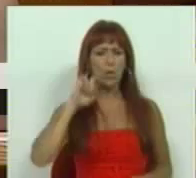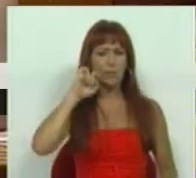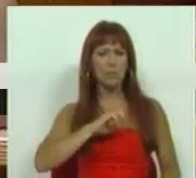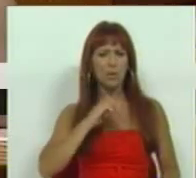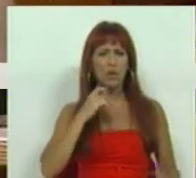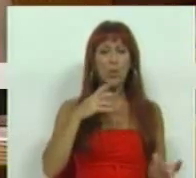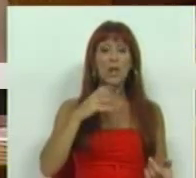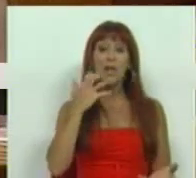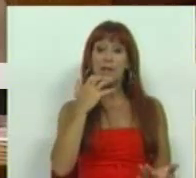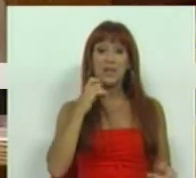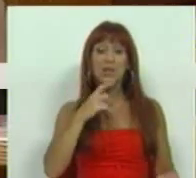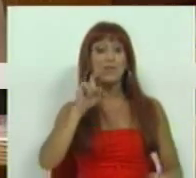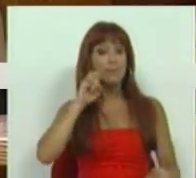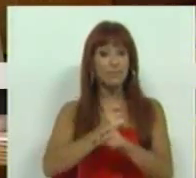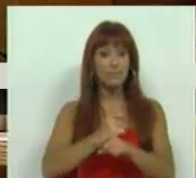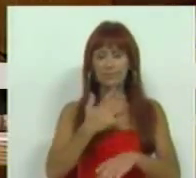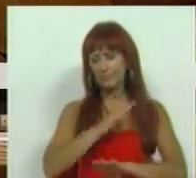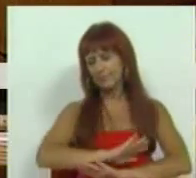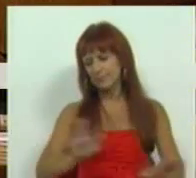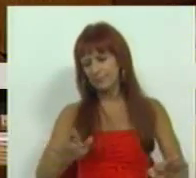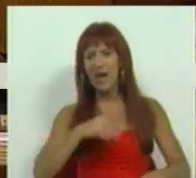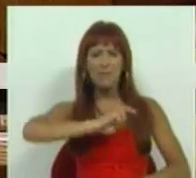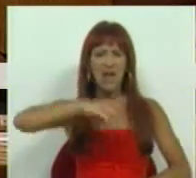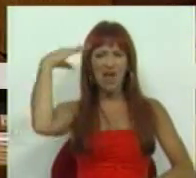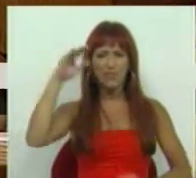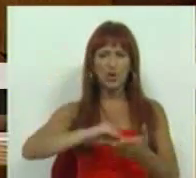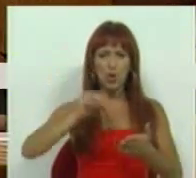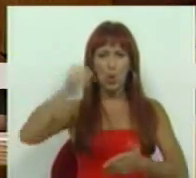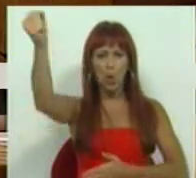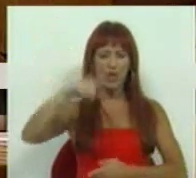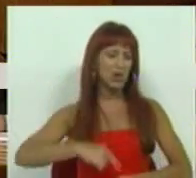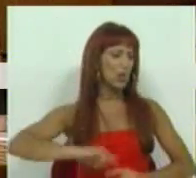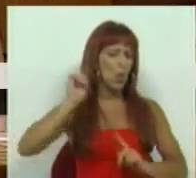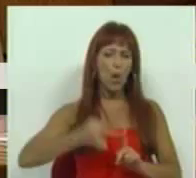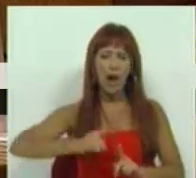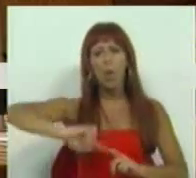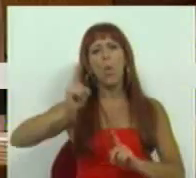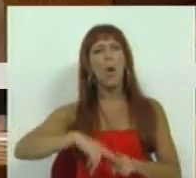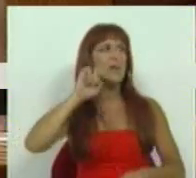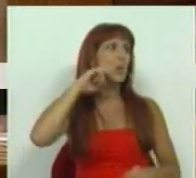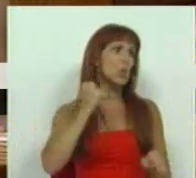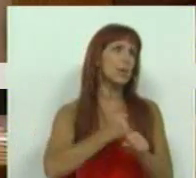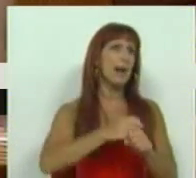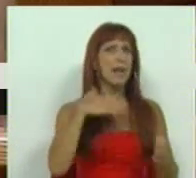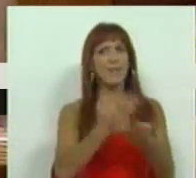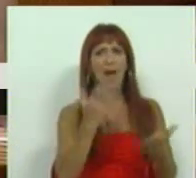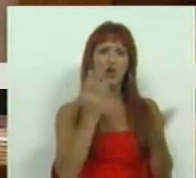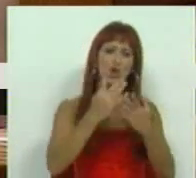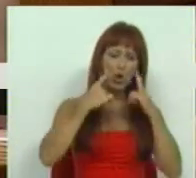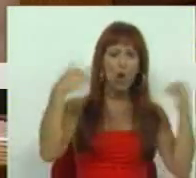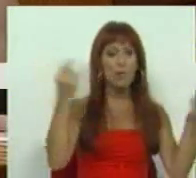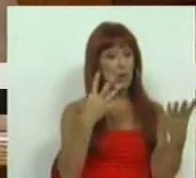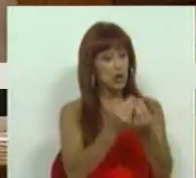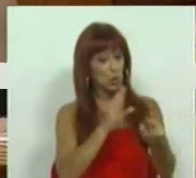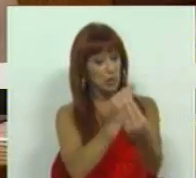exigência, estamos, portanto, conversados. É que há milhares de professores contratados que todos os anos asseguram o trabalho das escolas públicas com os